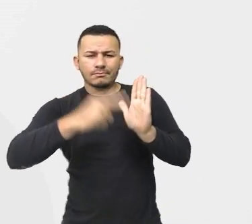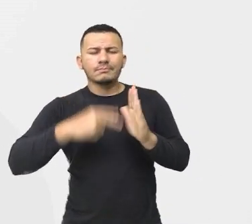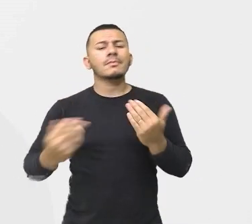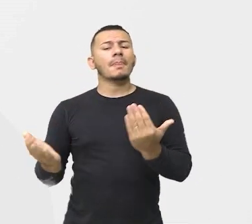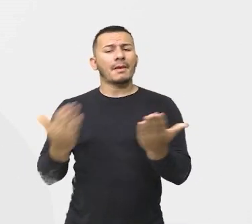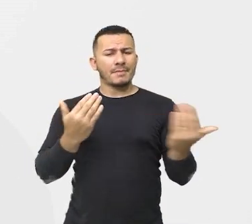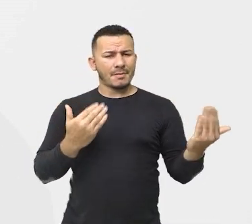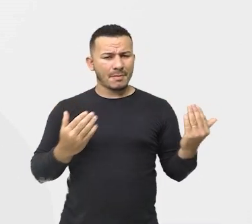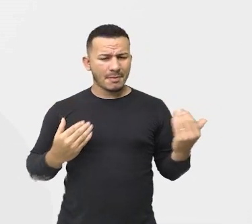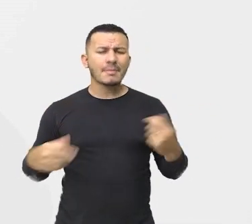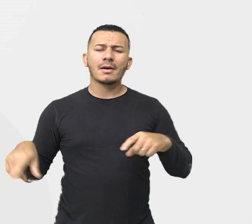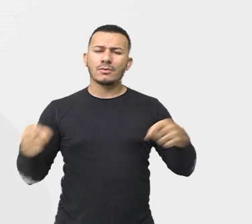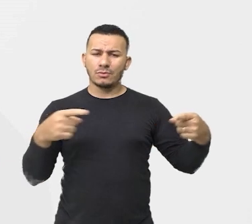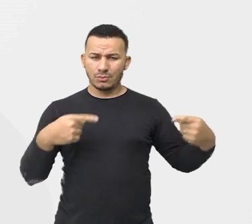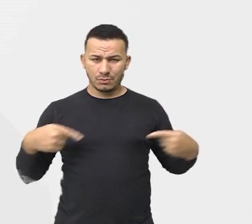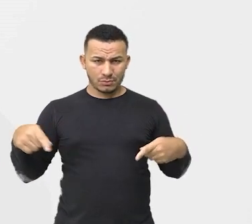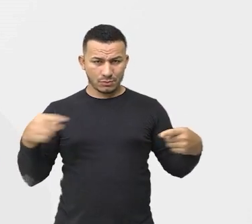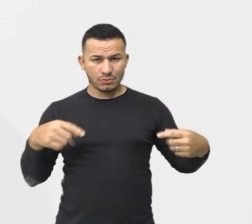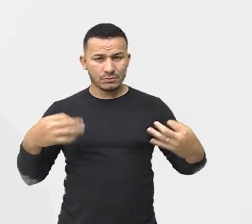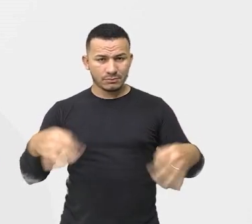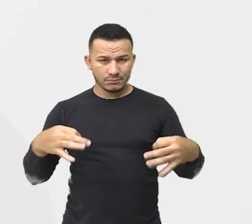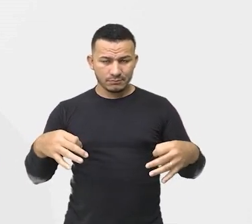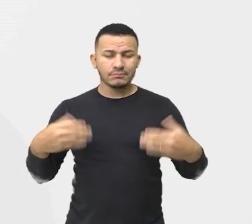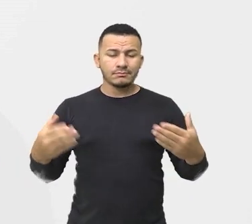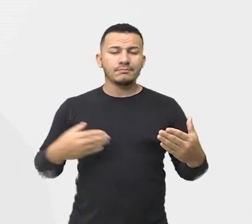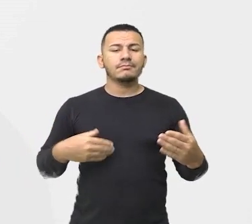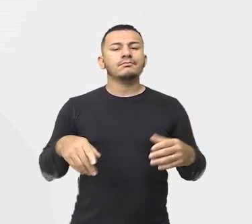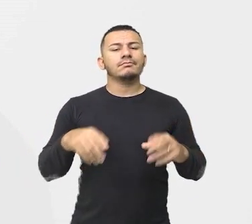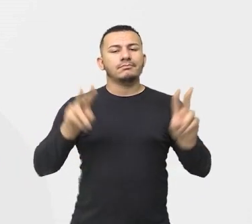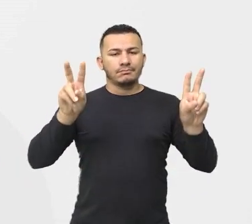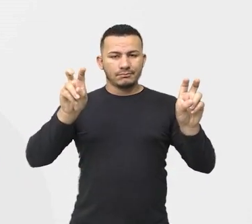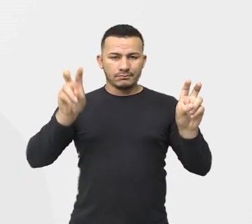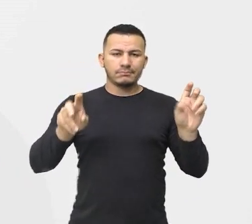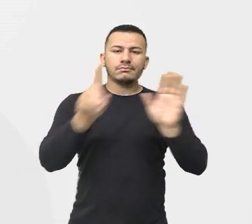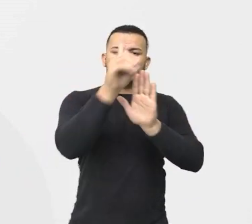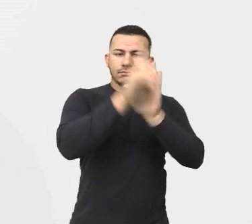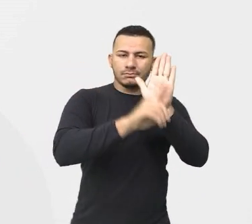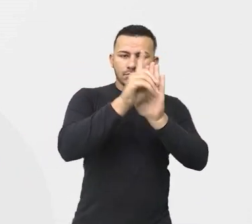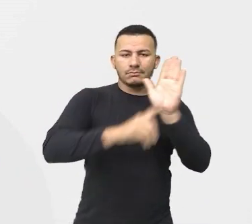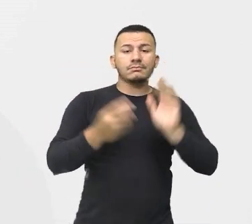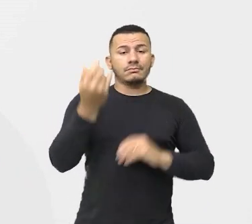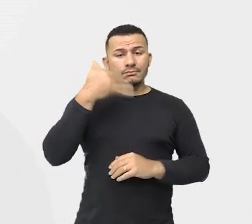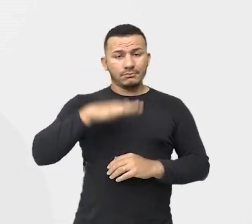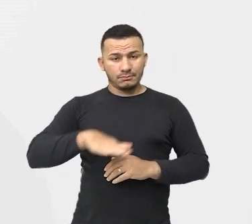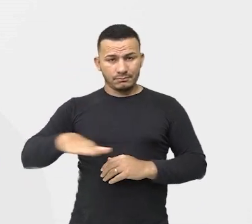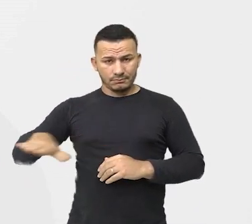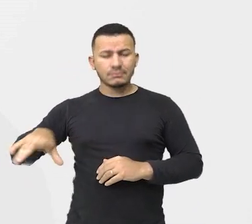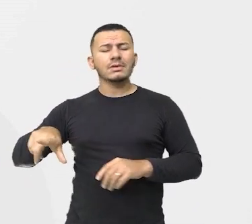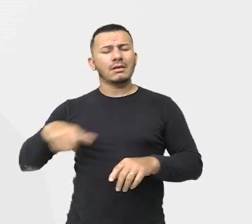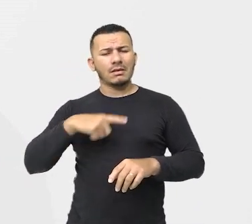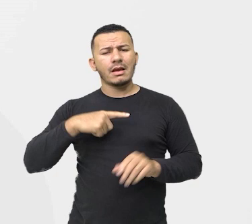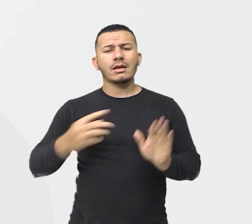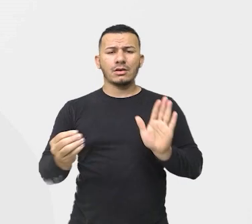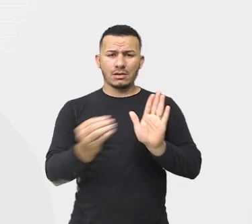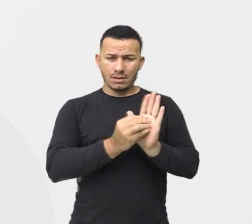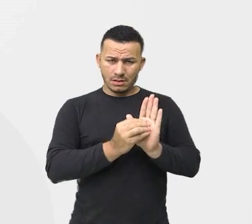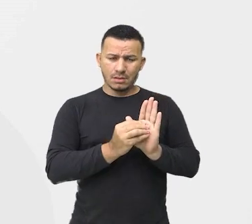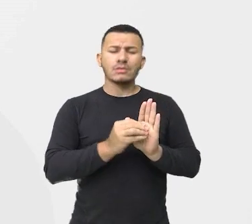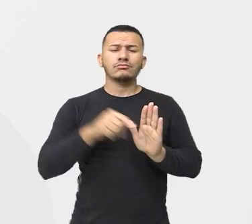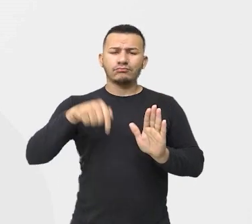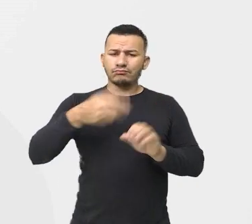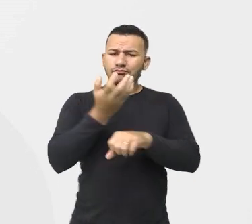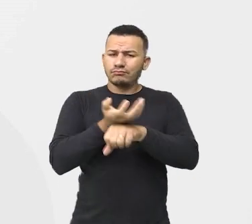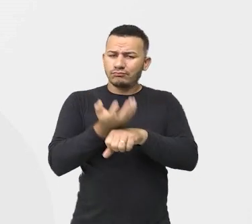esse respeito, não é? Então, os direitos da criança estão bem evidentes e bem presentes aqui nas nossas aulas de língua